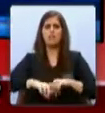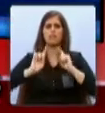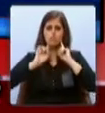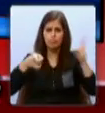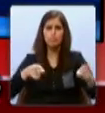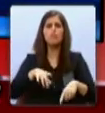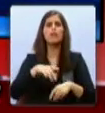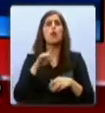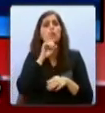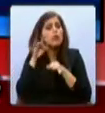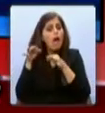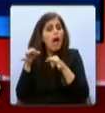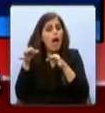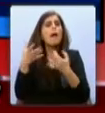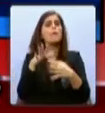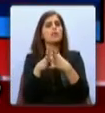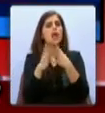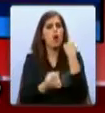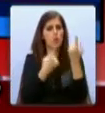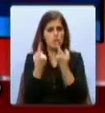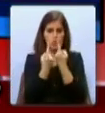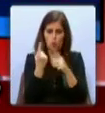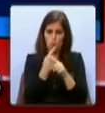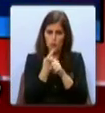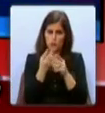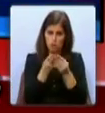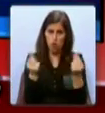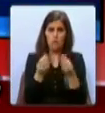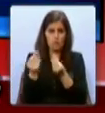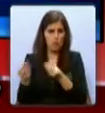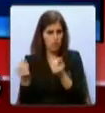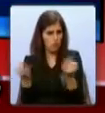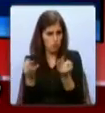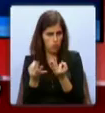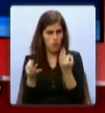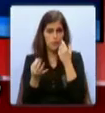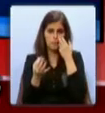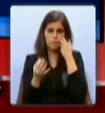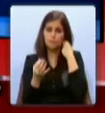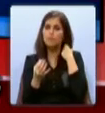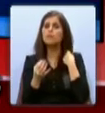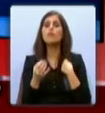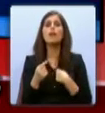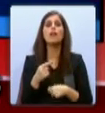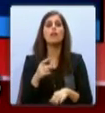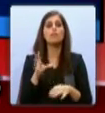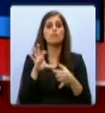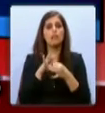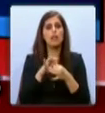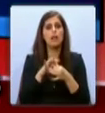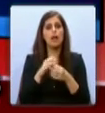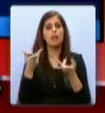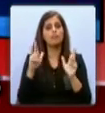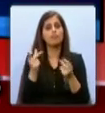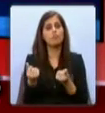podia protelar no tempo, mas algumas coisas ia conseguindo no que diz respeito à parte do desbloqueamento de verbas. E isso